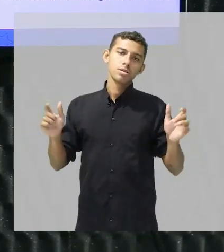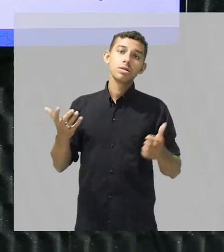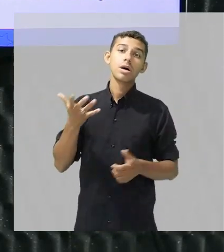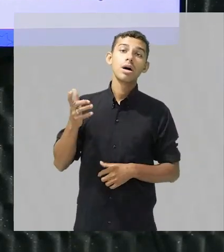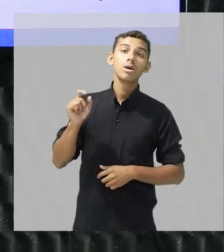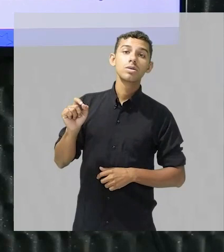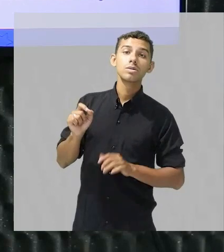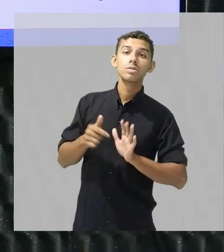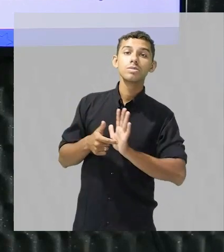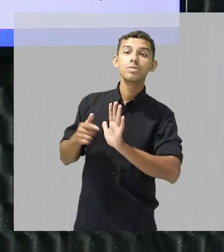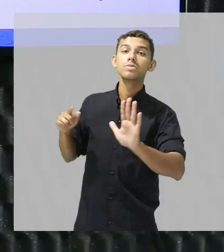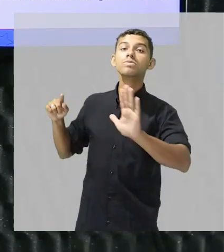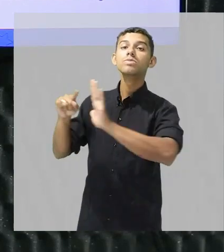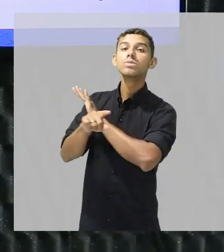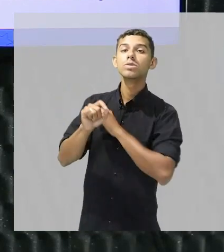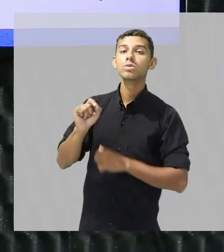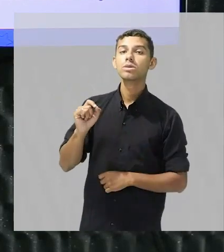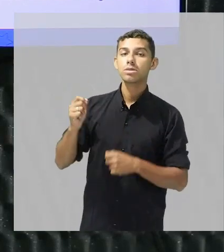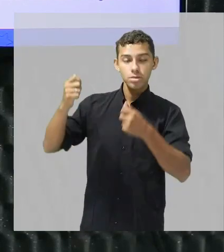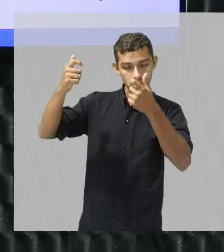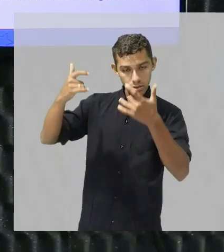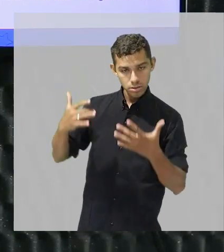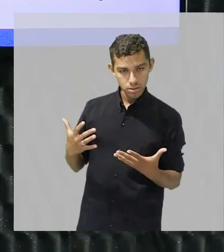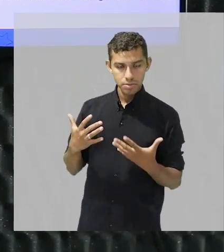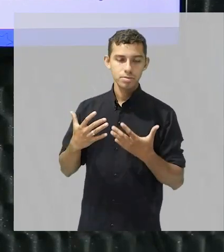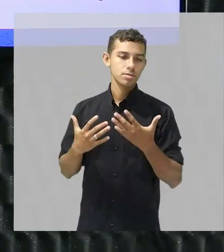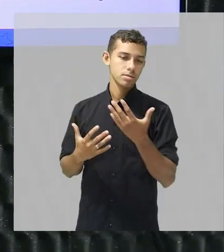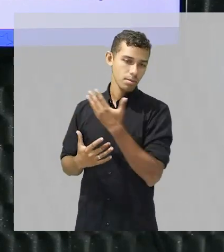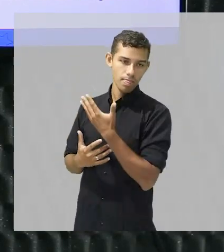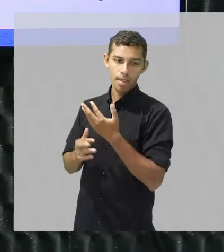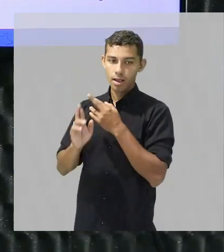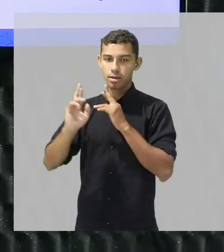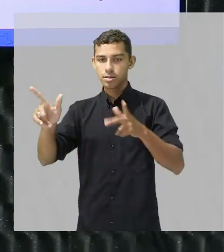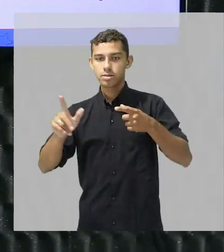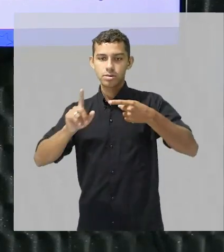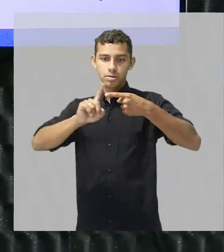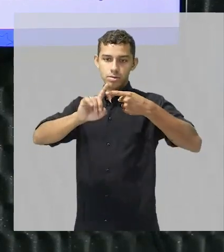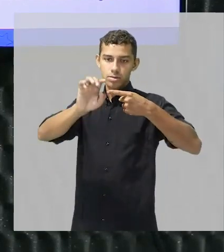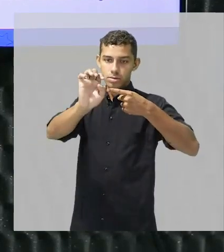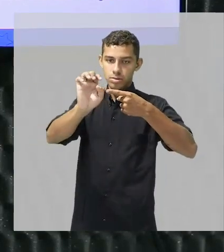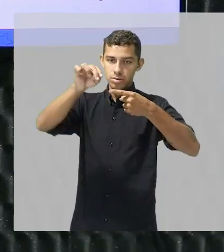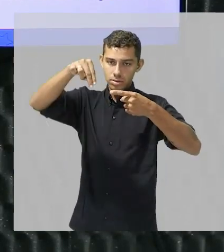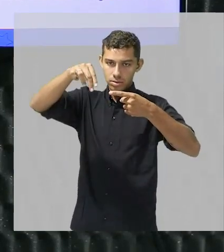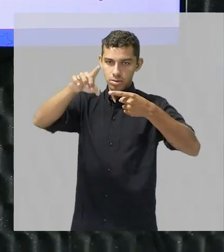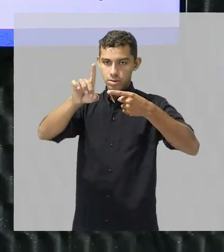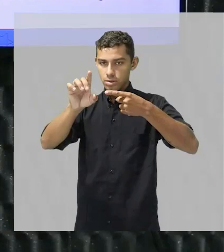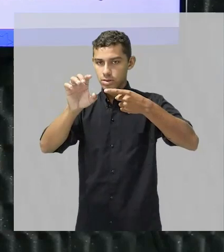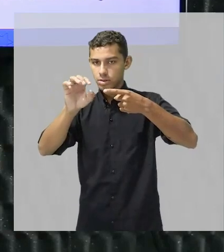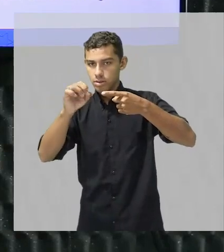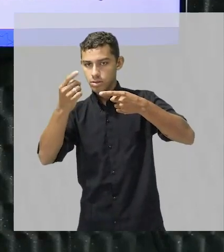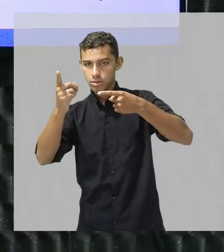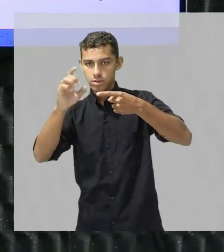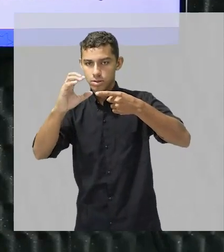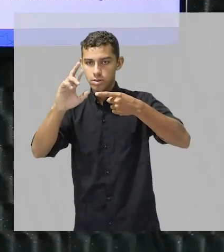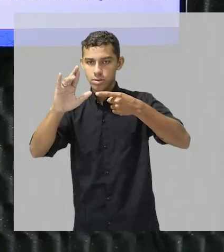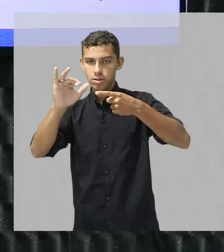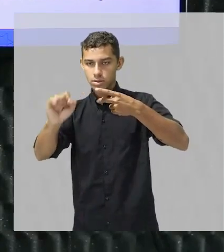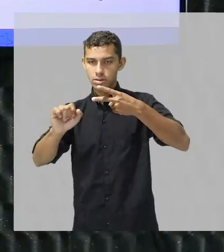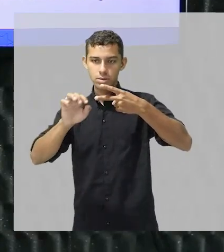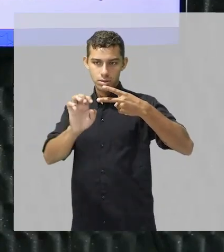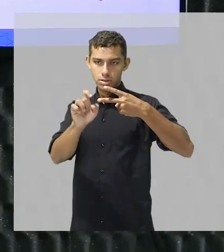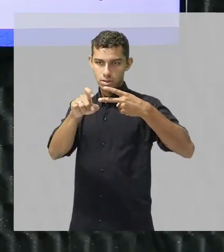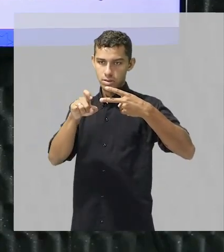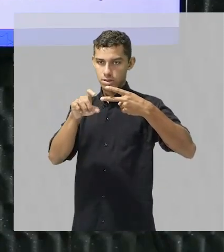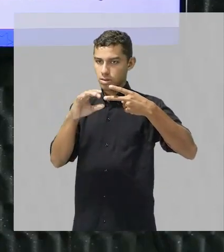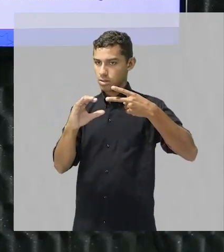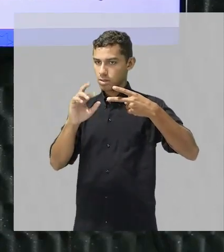querendo perguntar aqui, né? As diferenças entre glândula endócrina e exócrina. Eu vou ler aqui as alternativas.